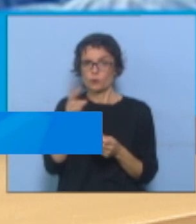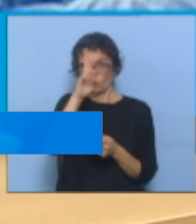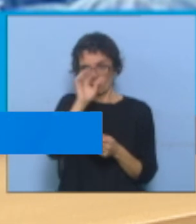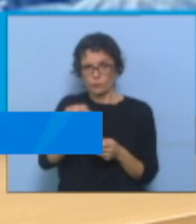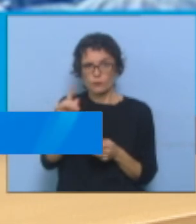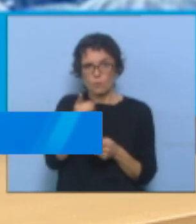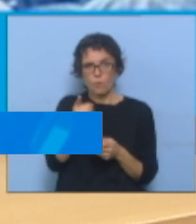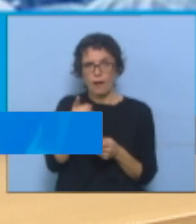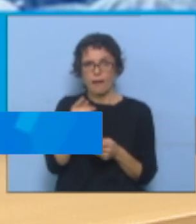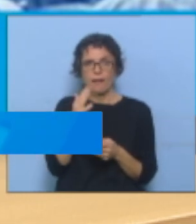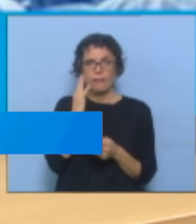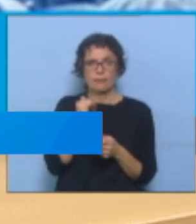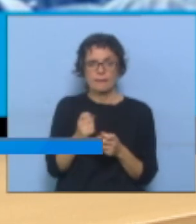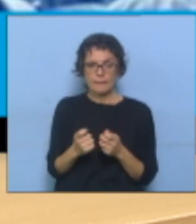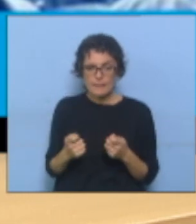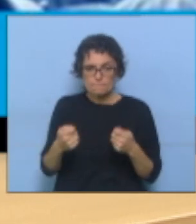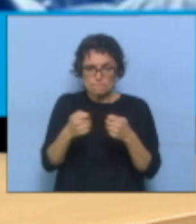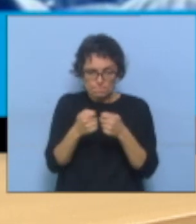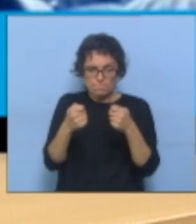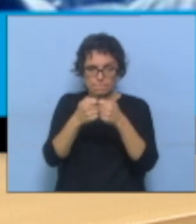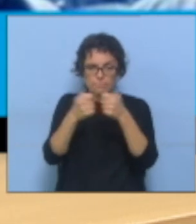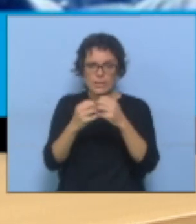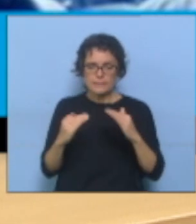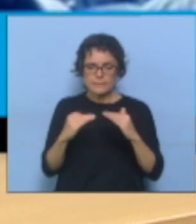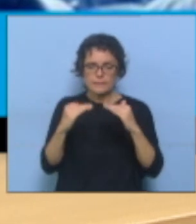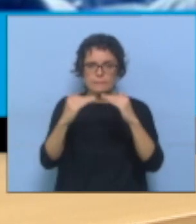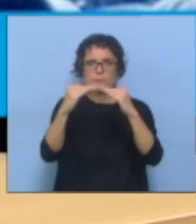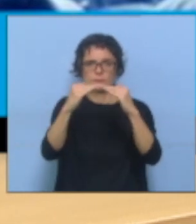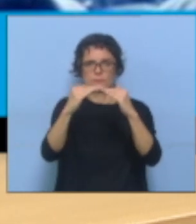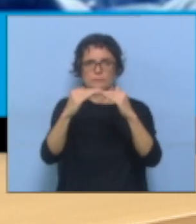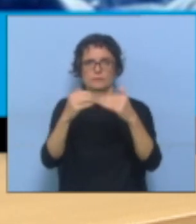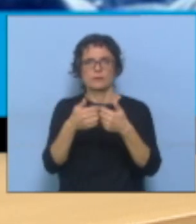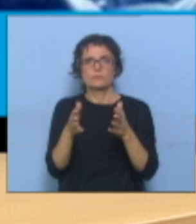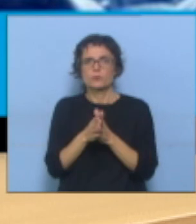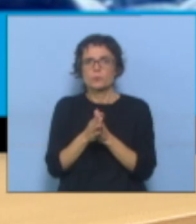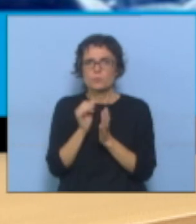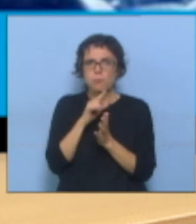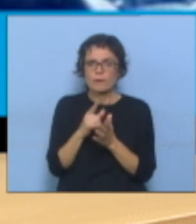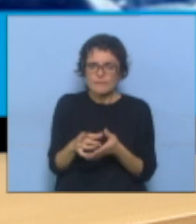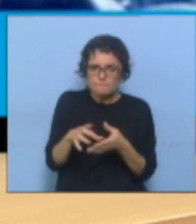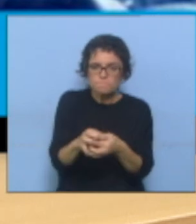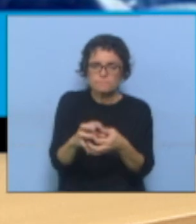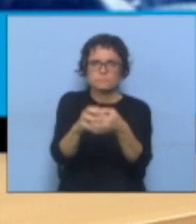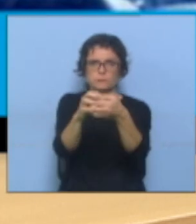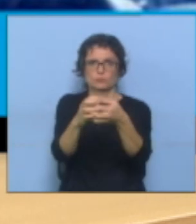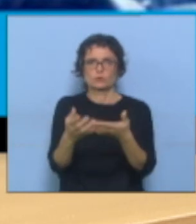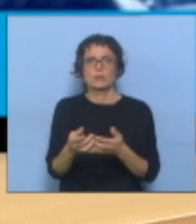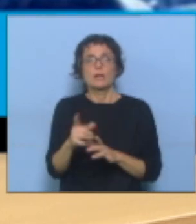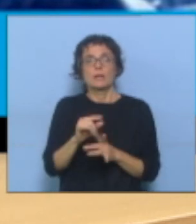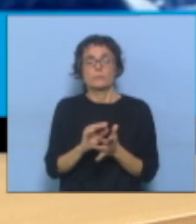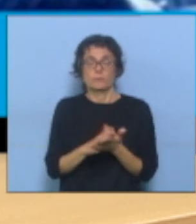nós demos por adquirido que não era compatível. E aquilo que acreditamos é que é compatível. E, portanto, traduzindo o